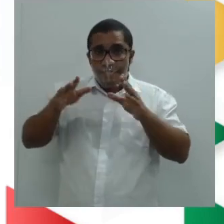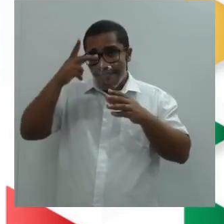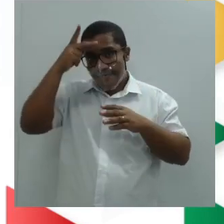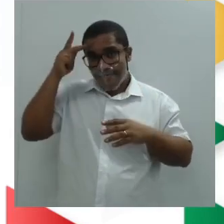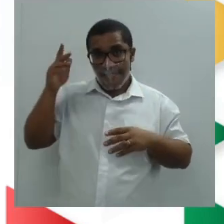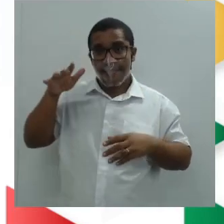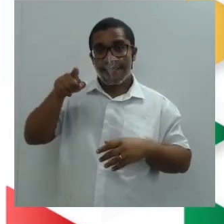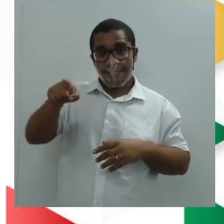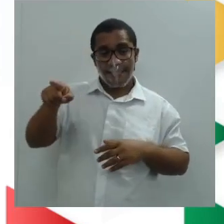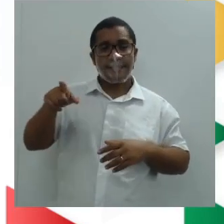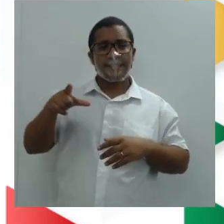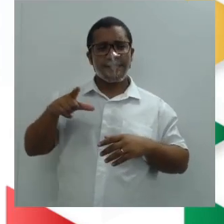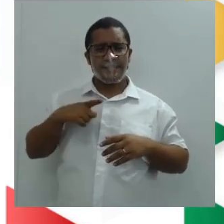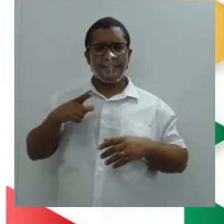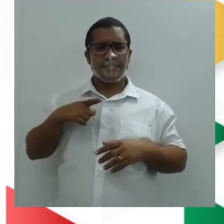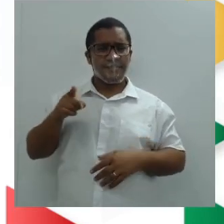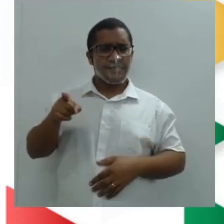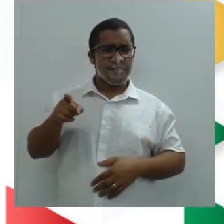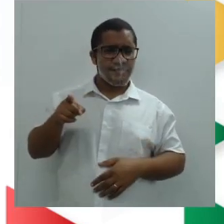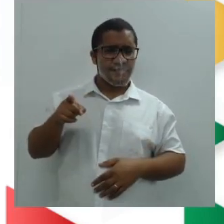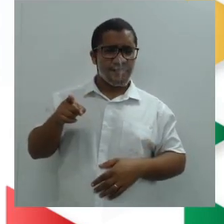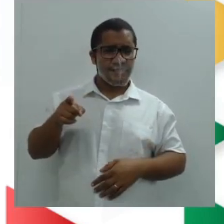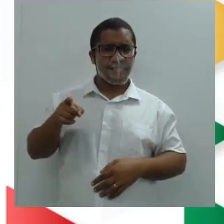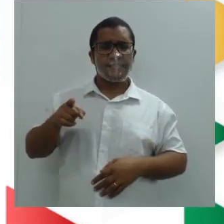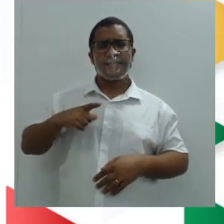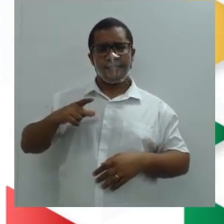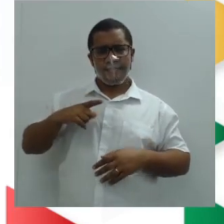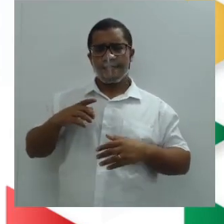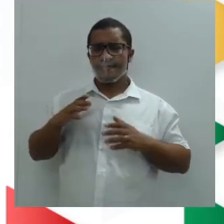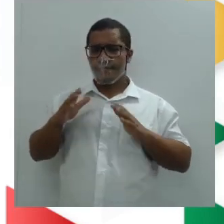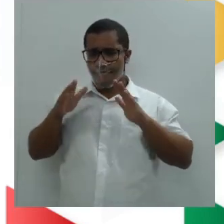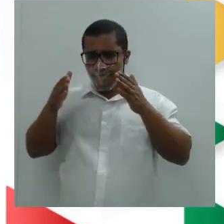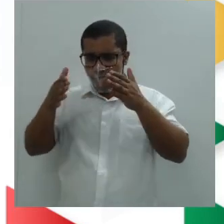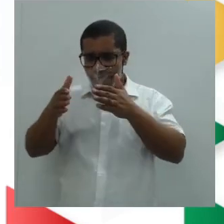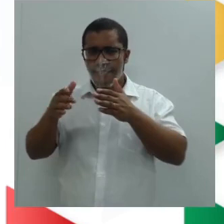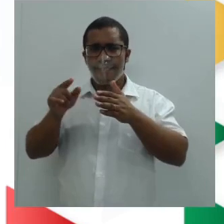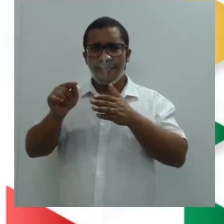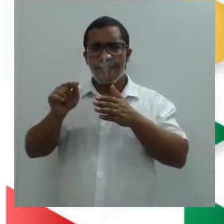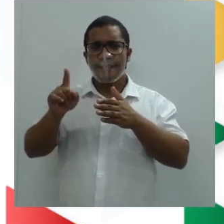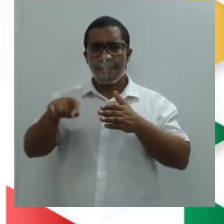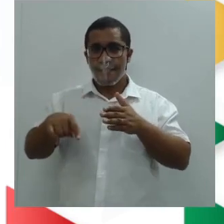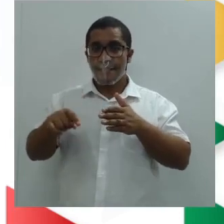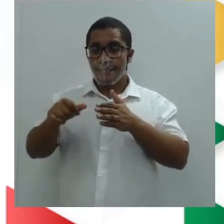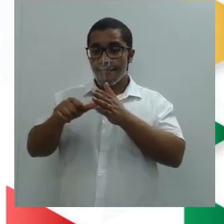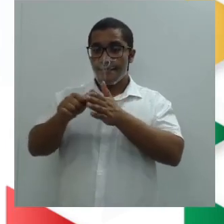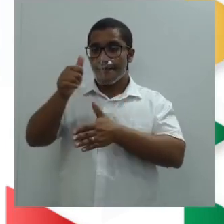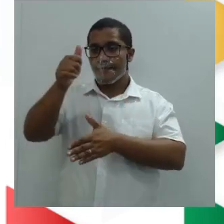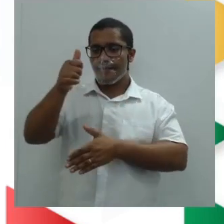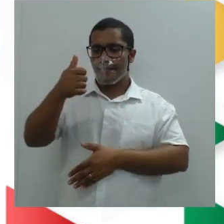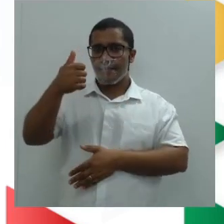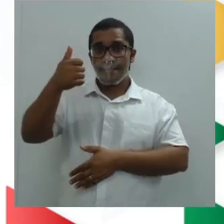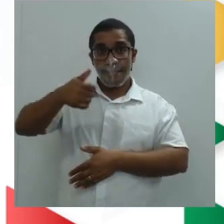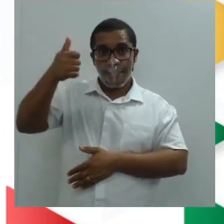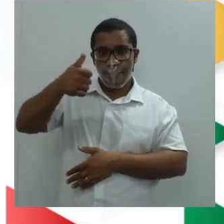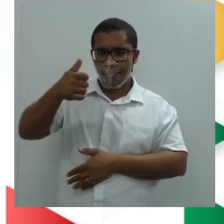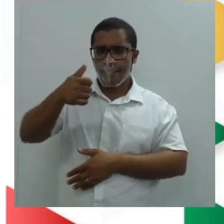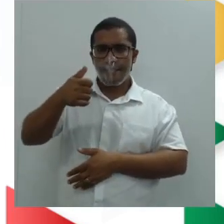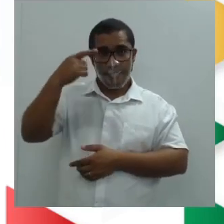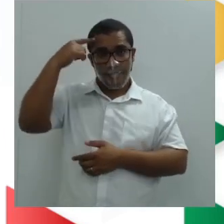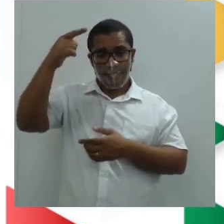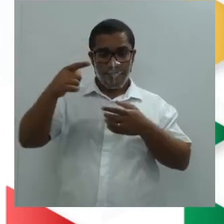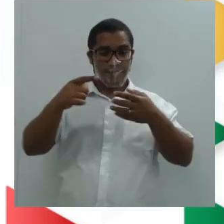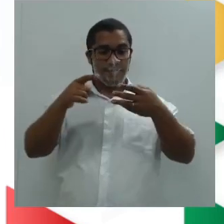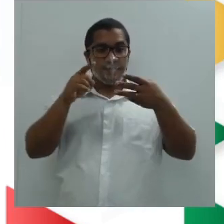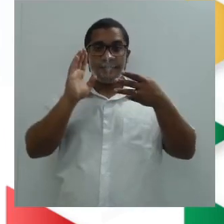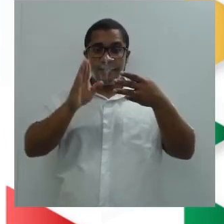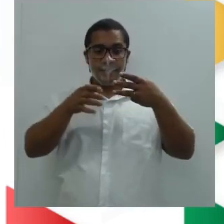pessoas estão predominantemente envolvidas com a atividade do setor primário. Lembra que falamos do